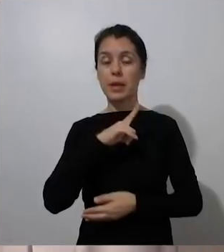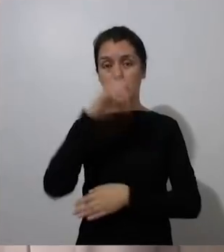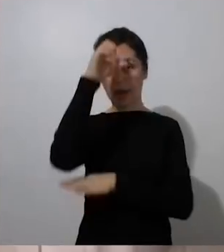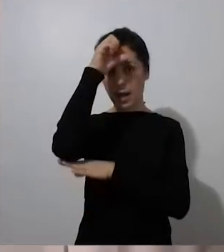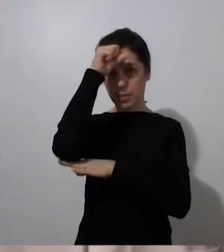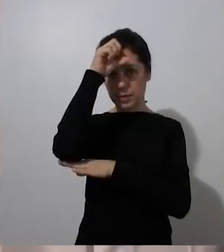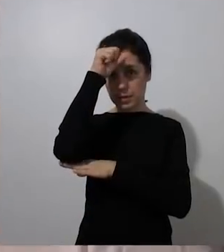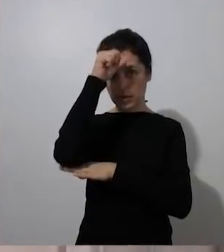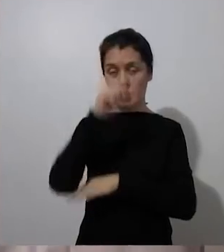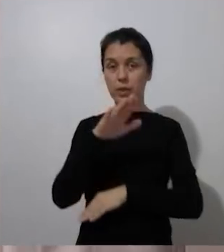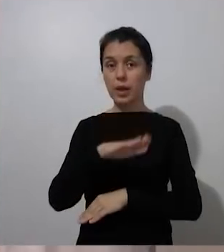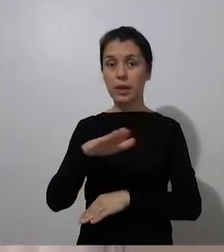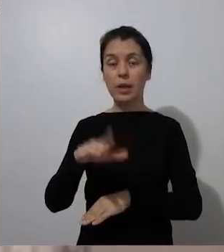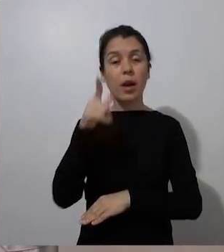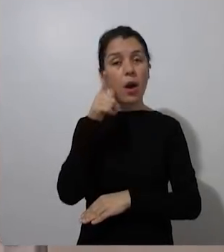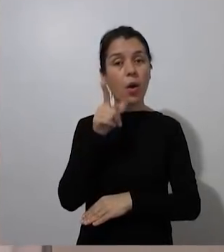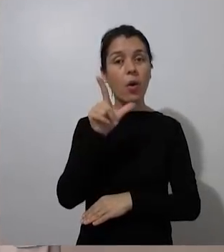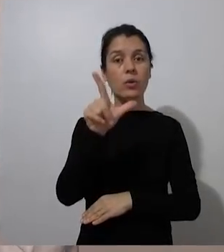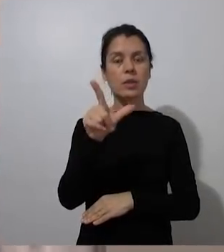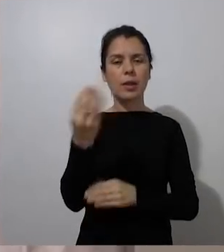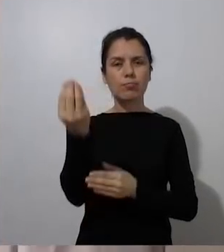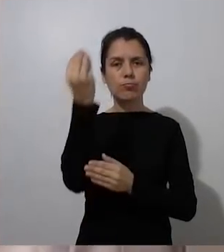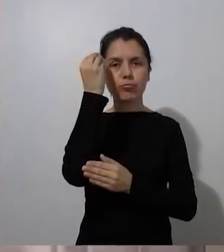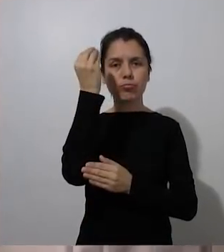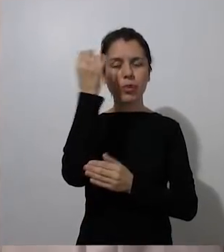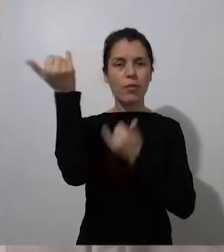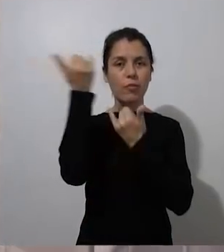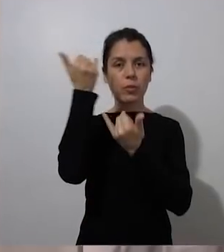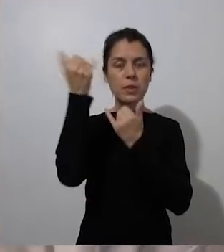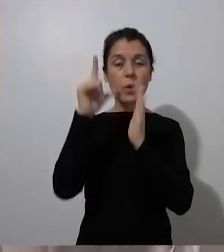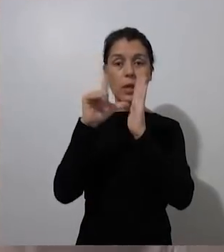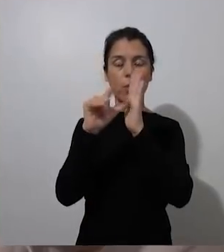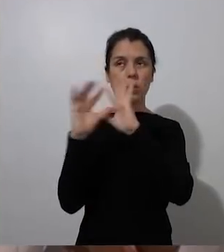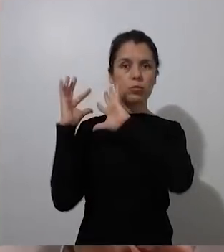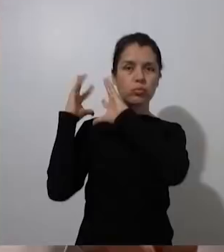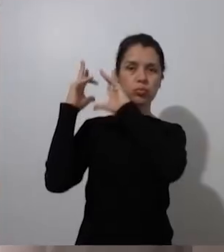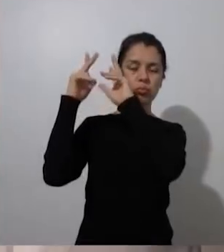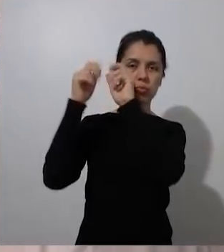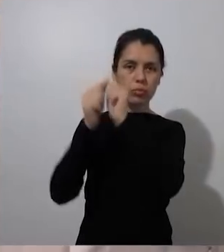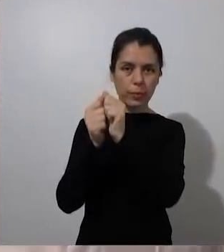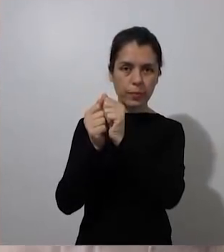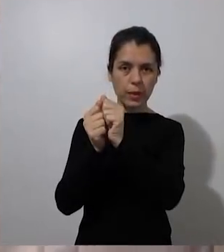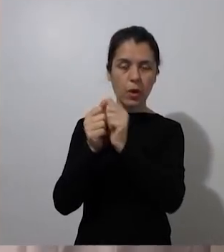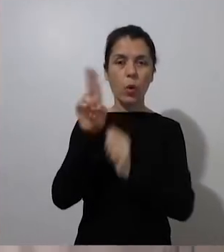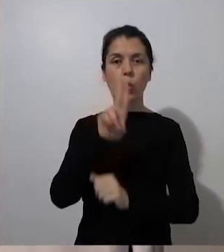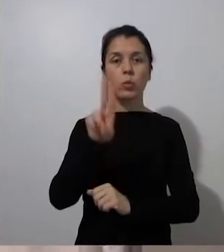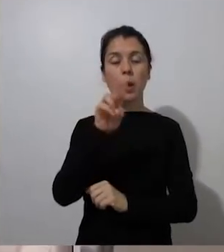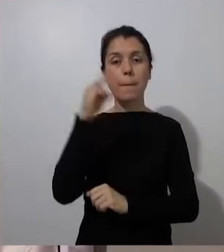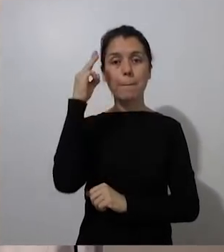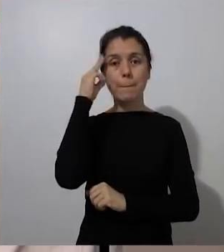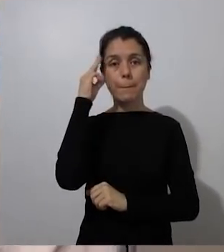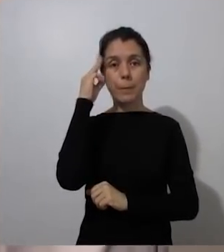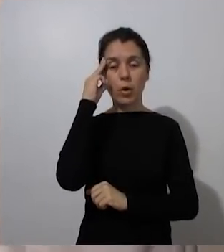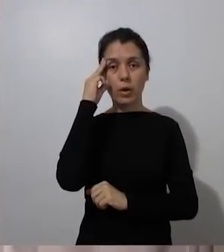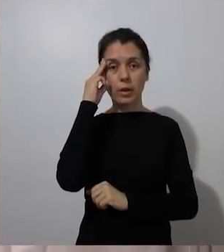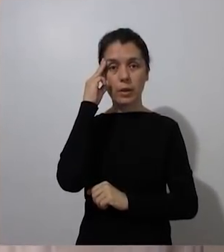se consolide essa aprendizagem, que a criança consiga guardar essas informações e resgatar essas informações através da memória,